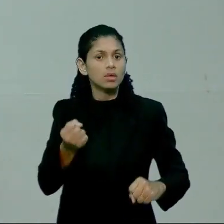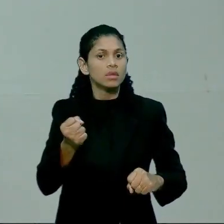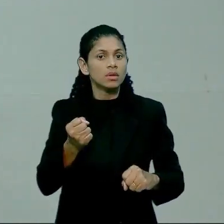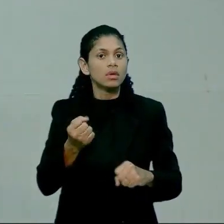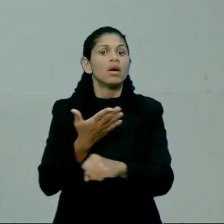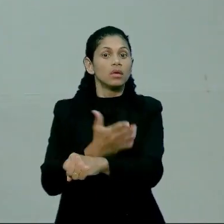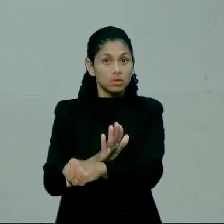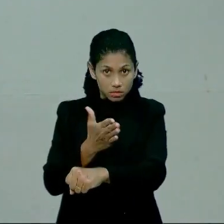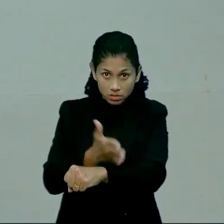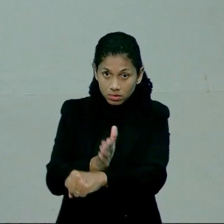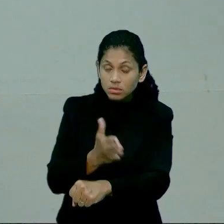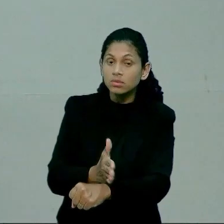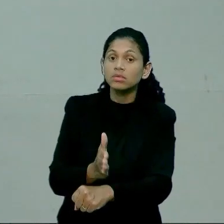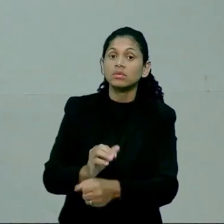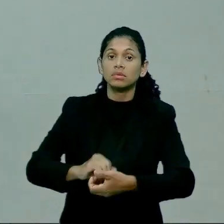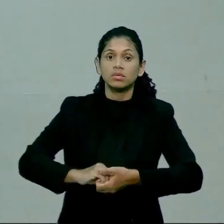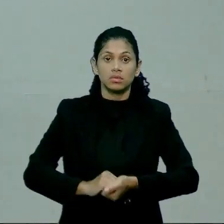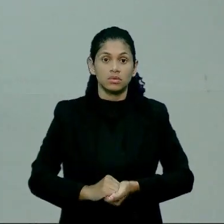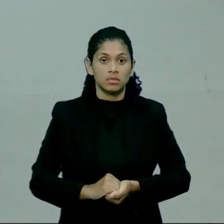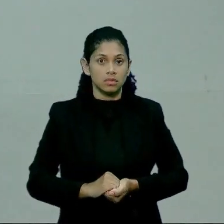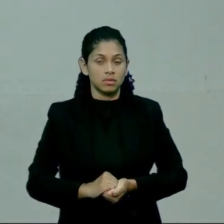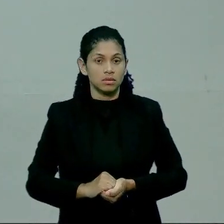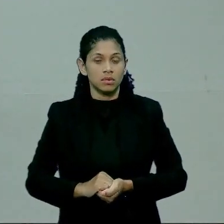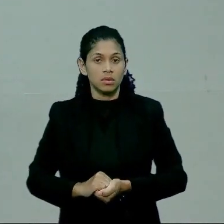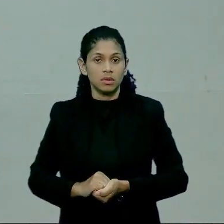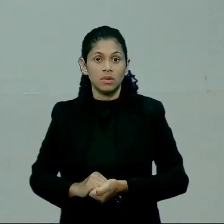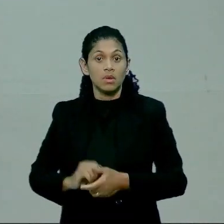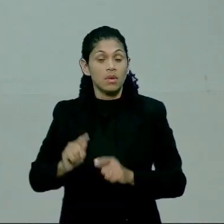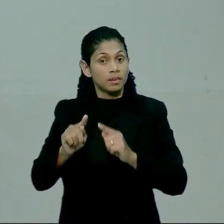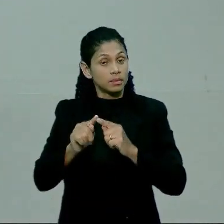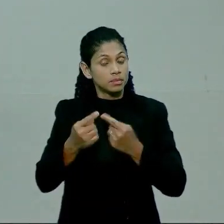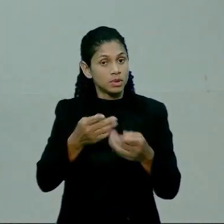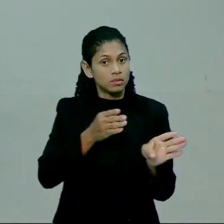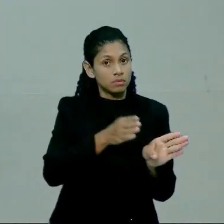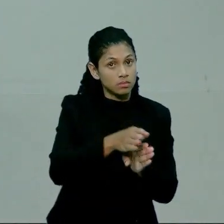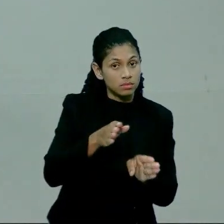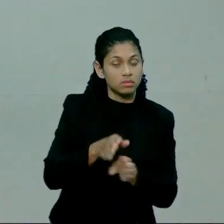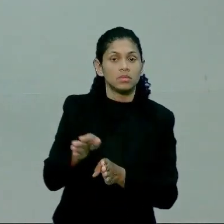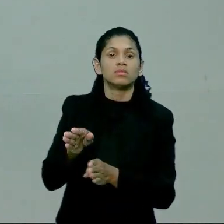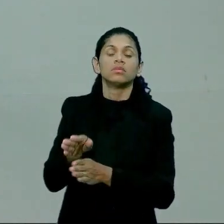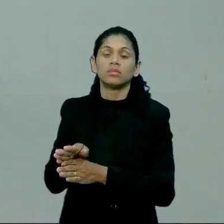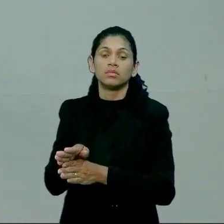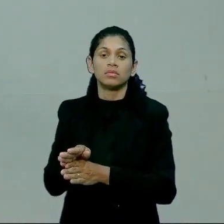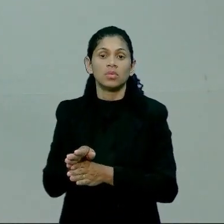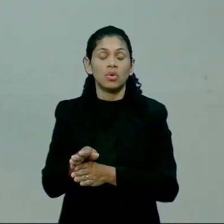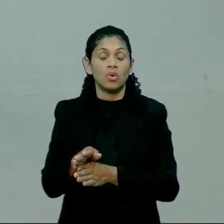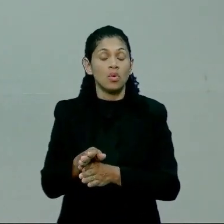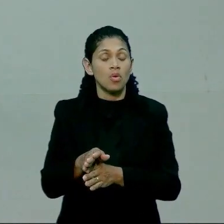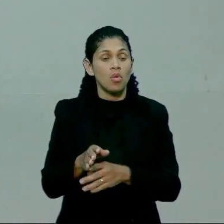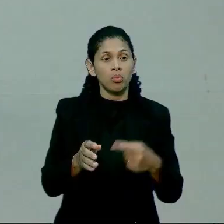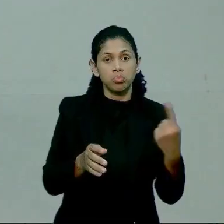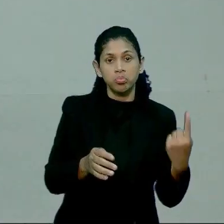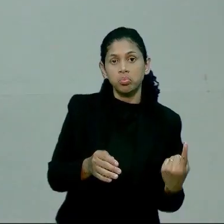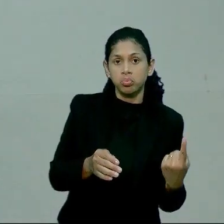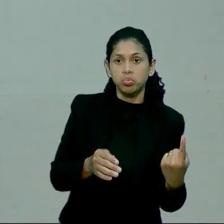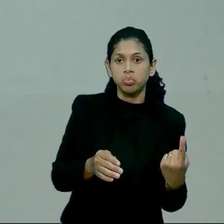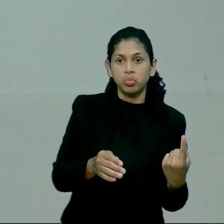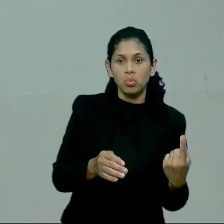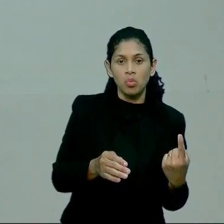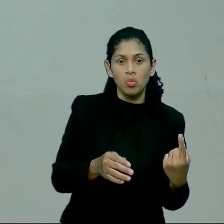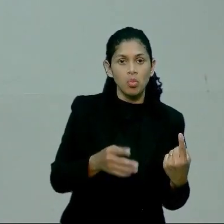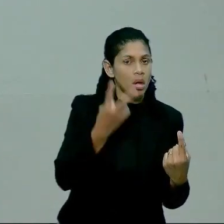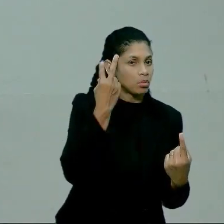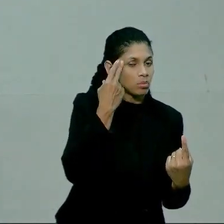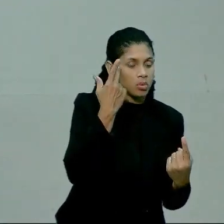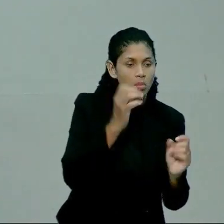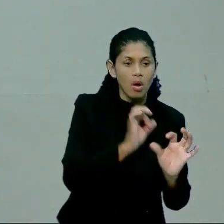jeito. Eu não posso, porque senão minha mãe taca na minha cabeça. Mas o direcionamento um é mais livre, um pouco mais espontâneo, um pouco mais aleatório, e o